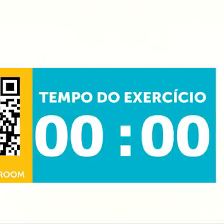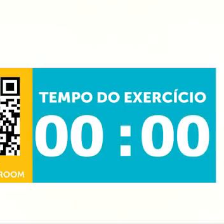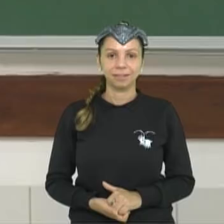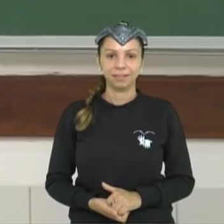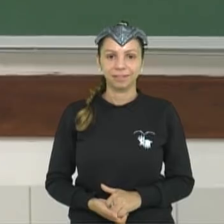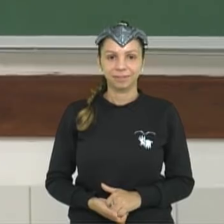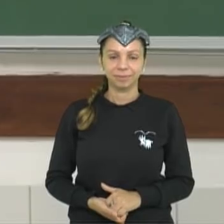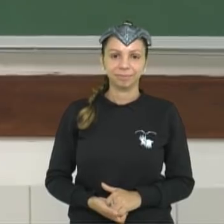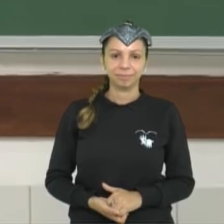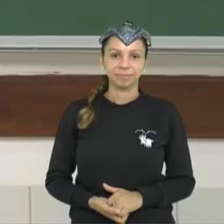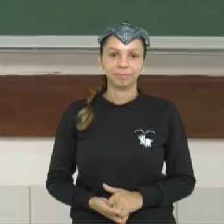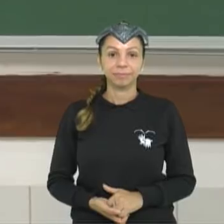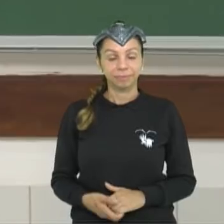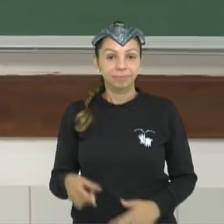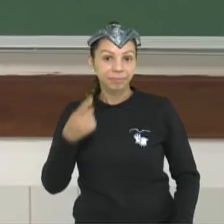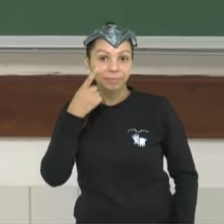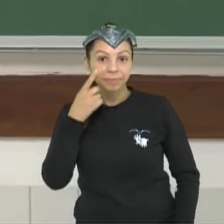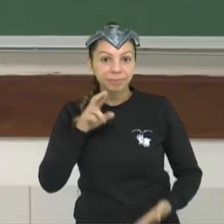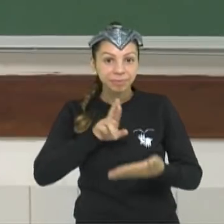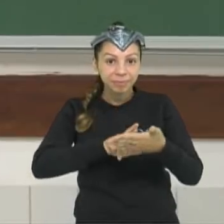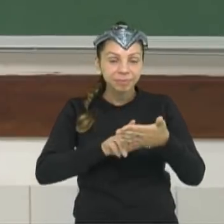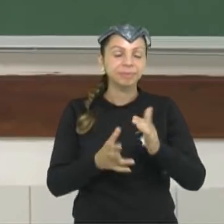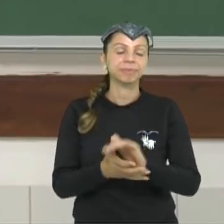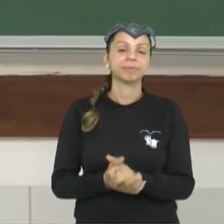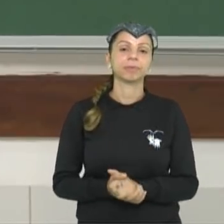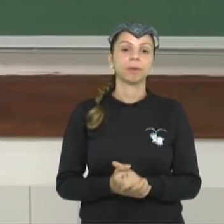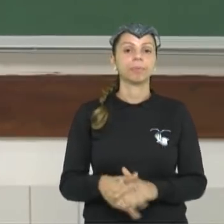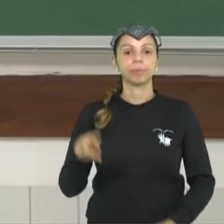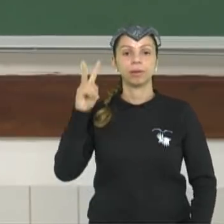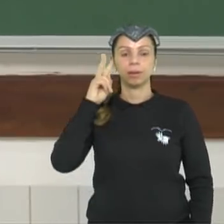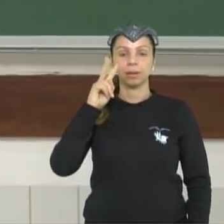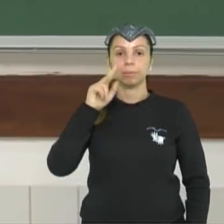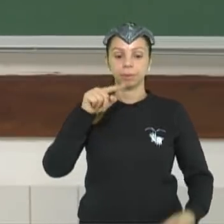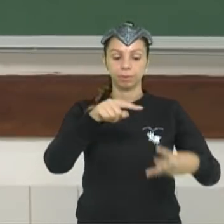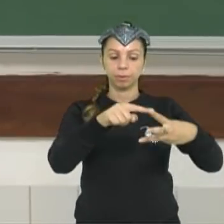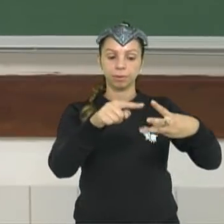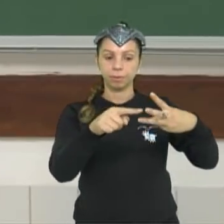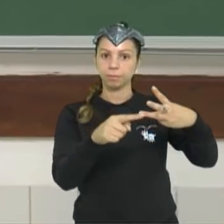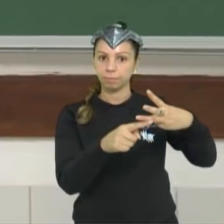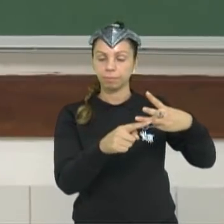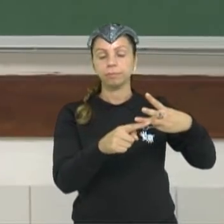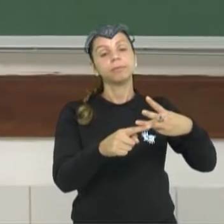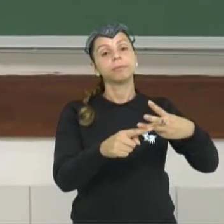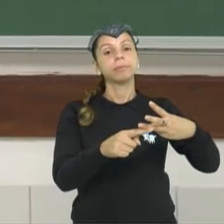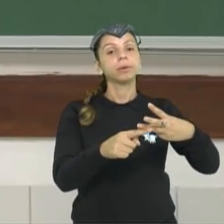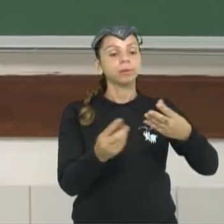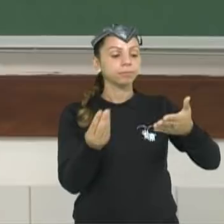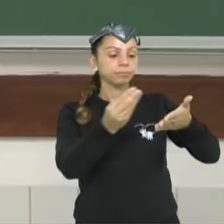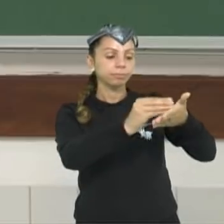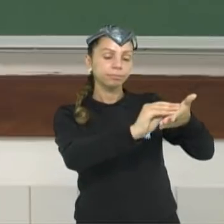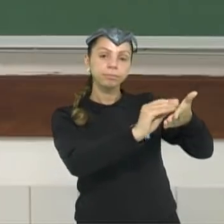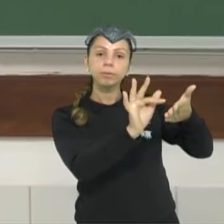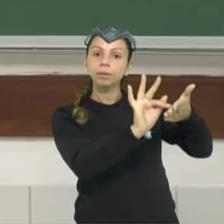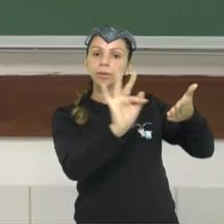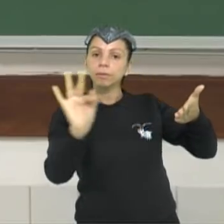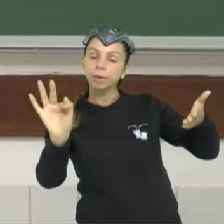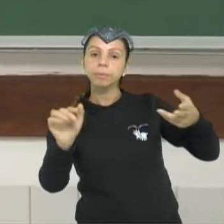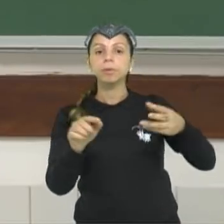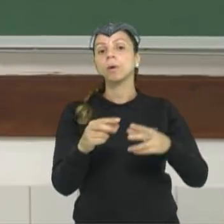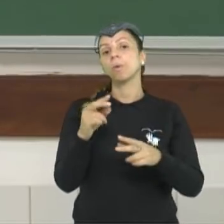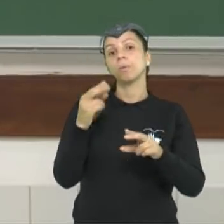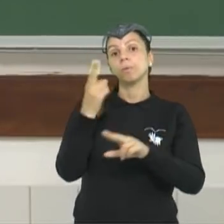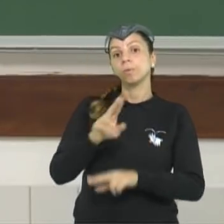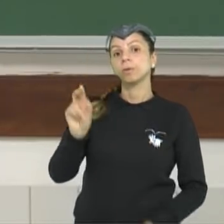Vamos conferir então? Lembrando, você tem três opções Para preencher a frasezinha, você ia usar